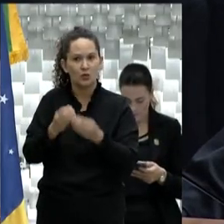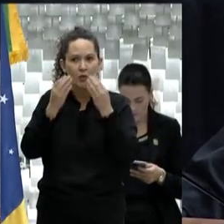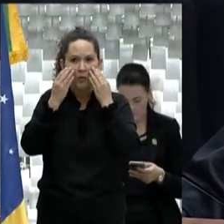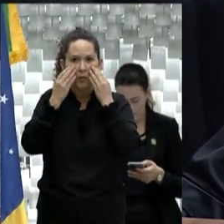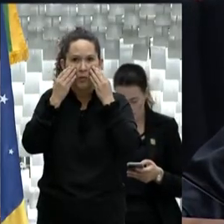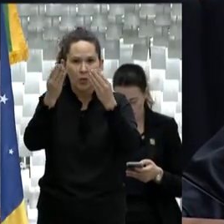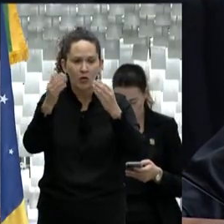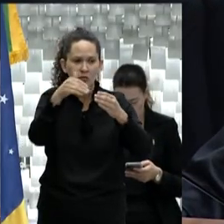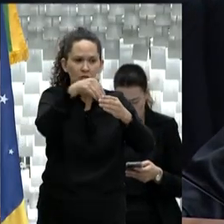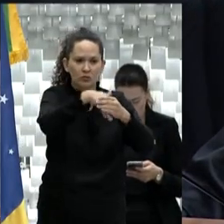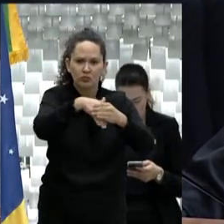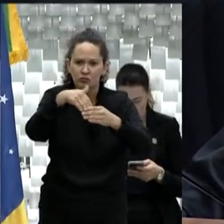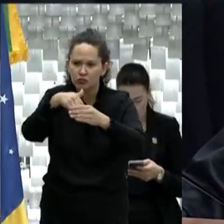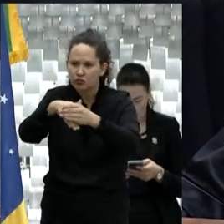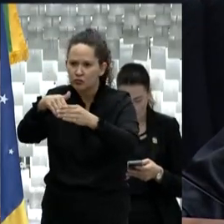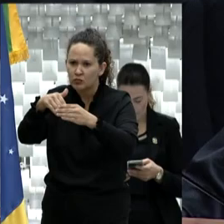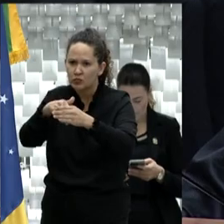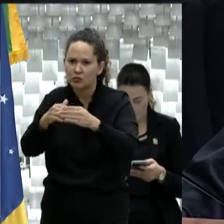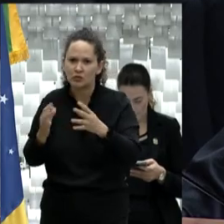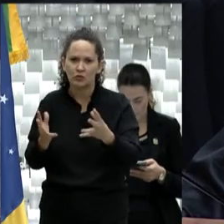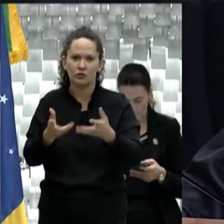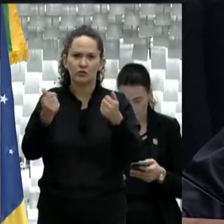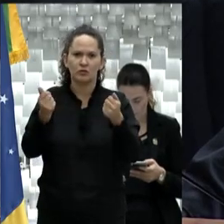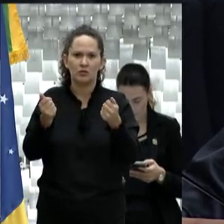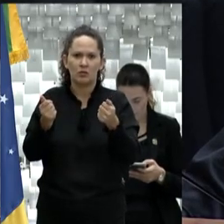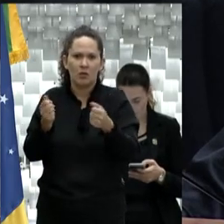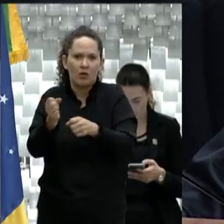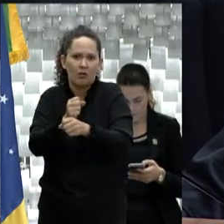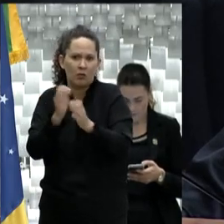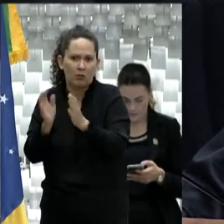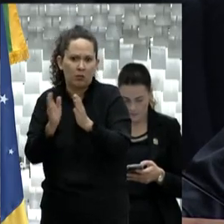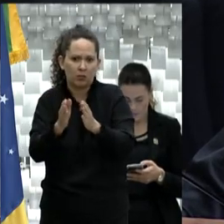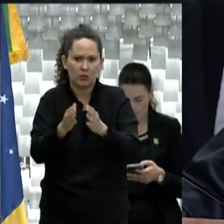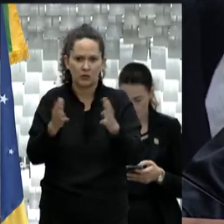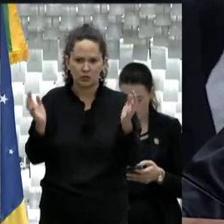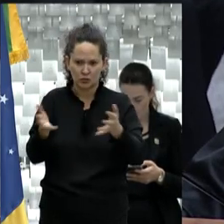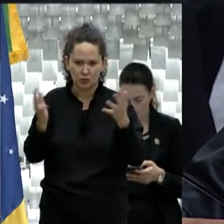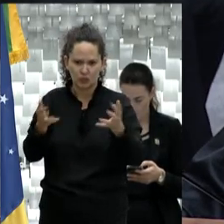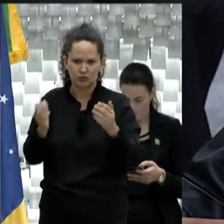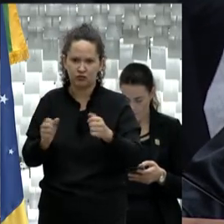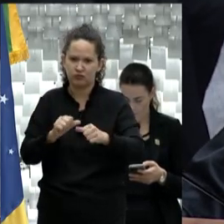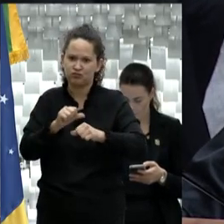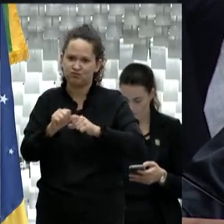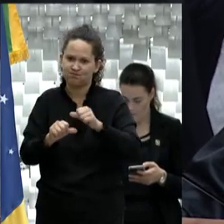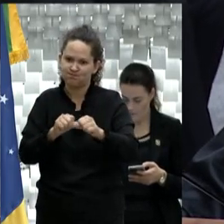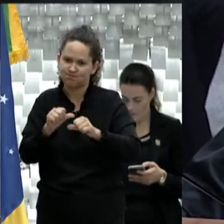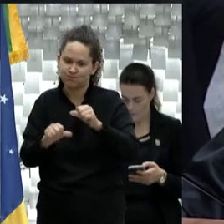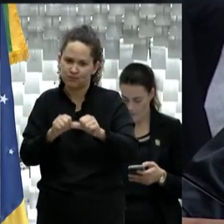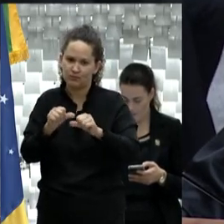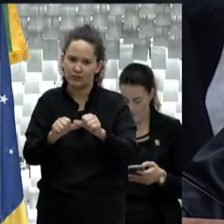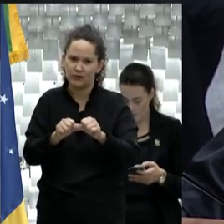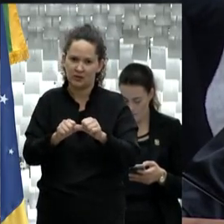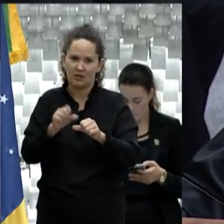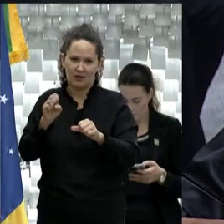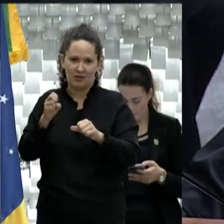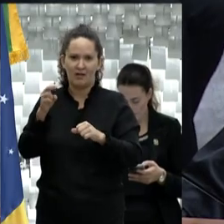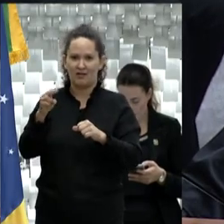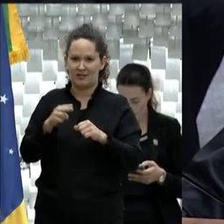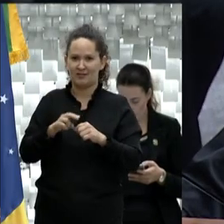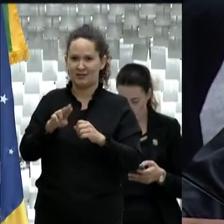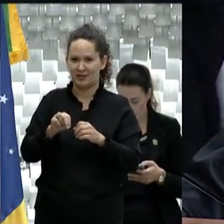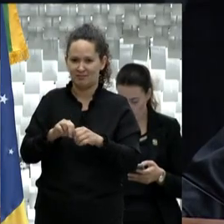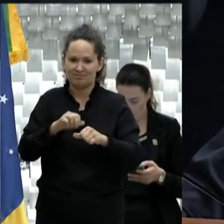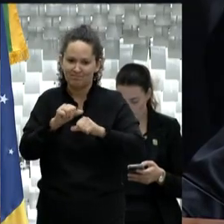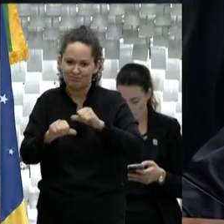os bastidores de um fenômeno que, à época, provocou o colapso do Império Soviético e a derrocada